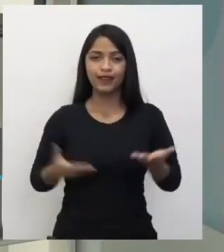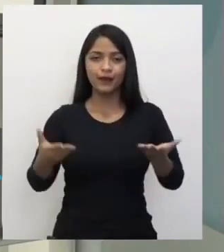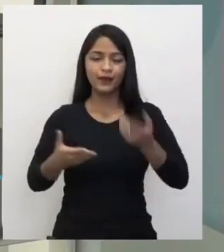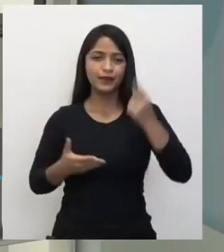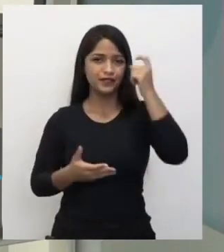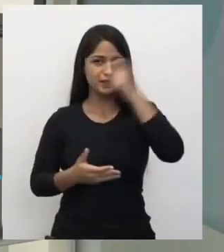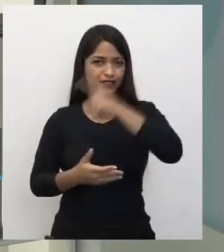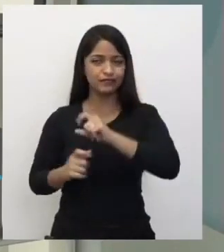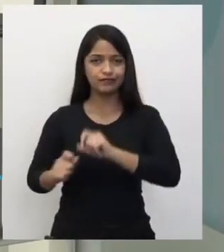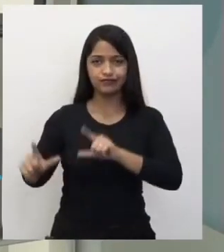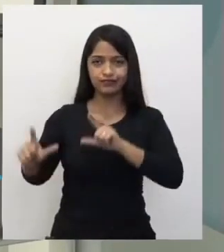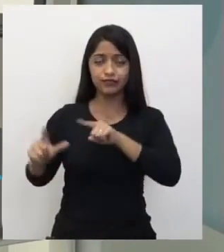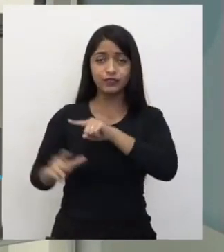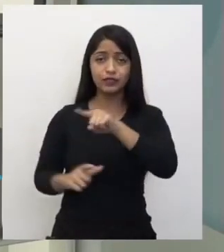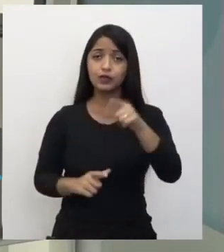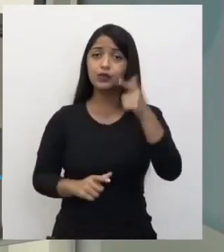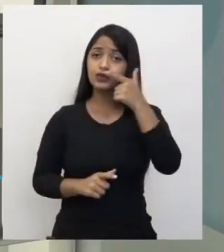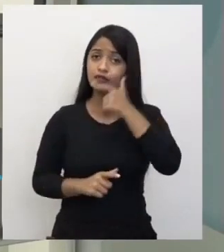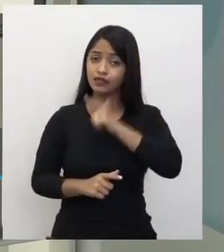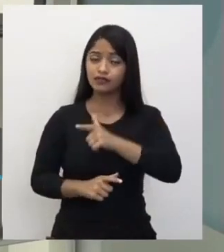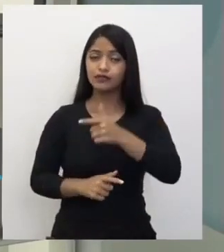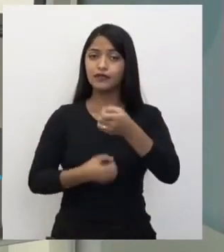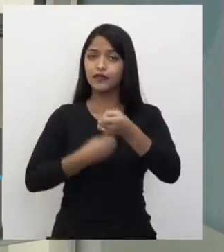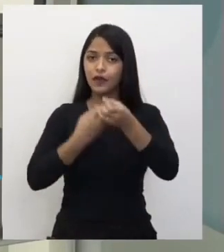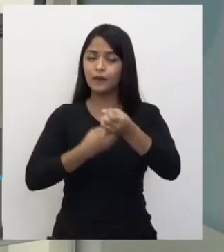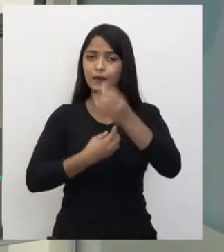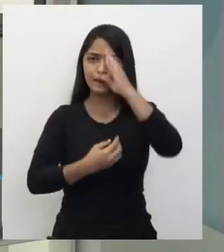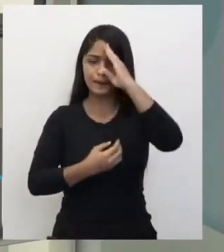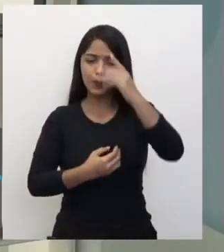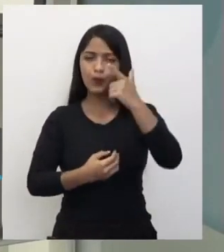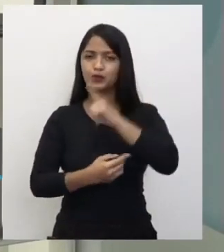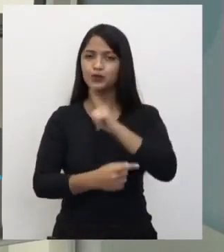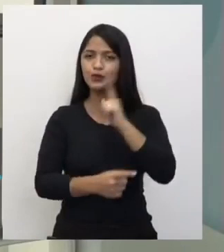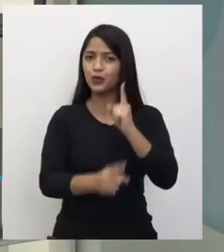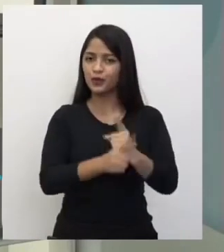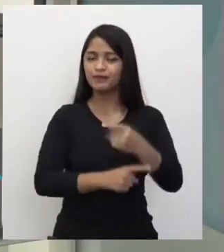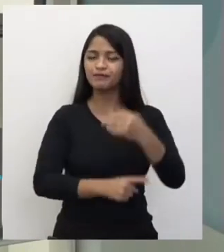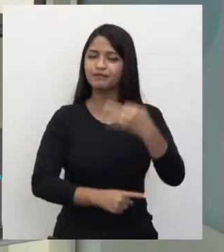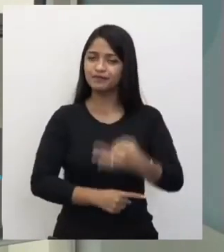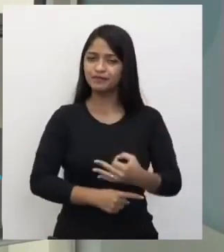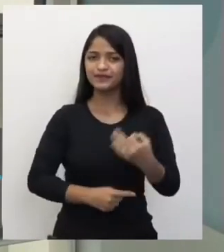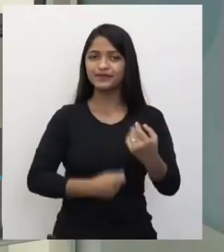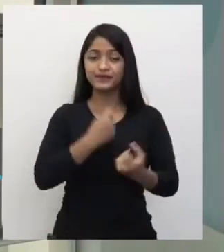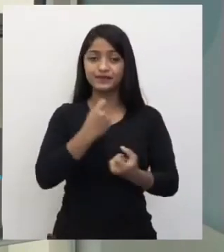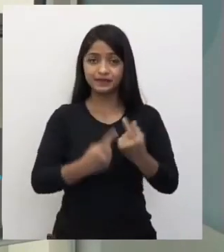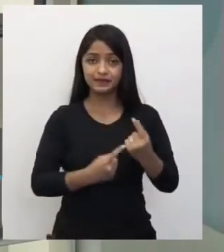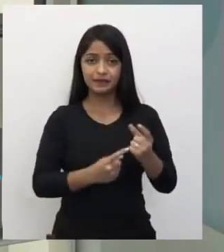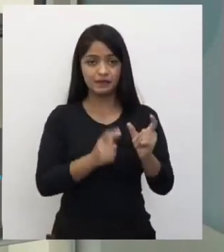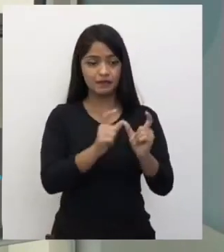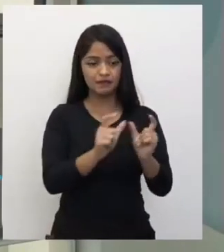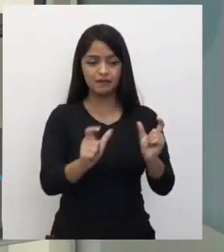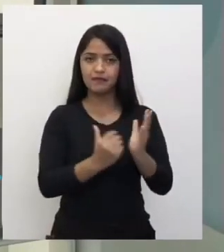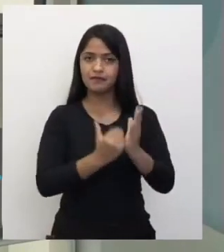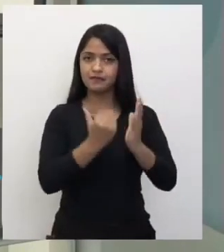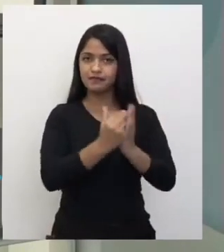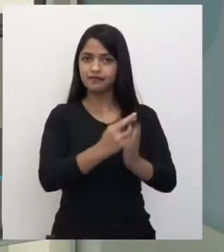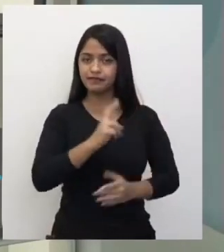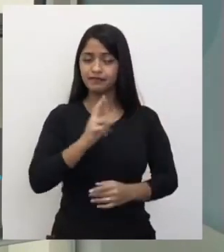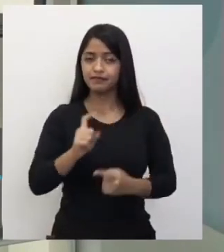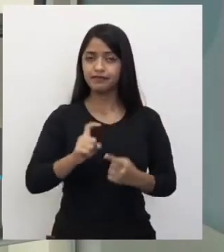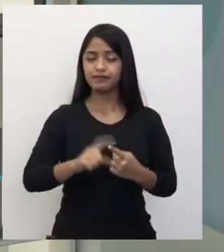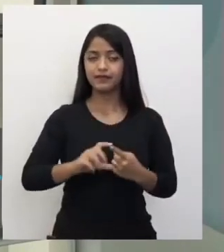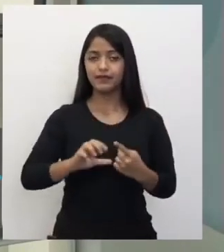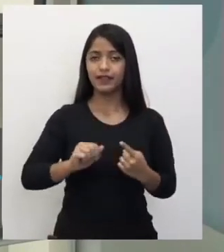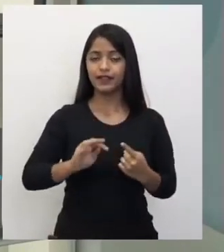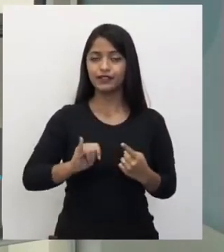difícil, vocês conseguindo coletar a informação principal, onde aparece, serve. E alguns colocaram algumas palavrinhas, né? Cativeiro,